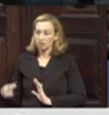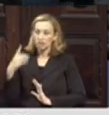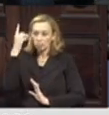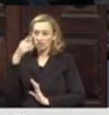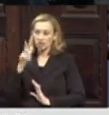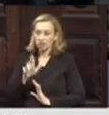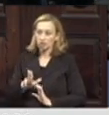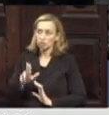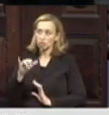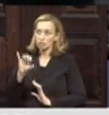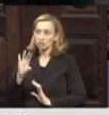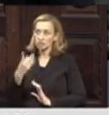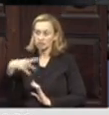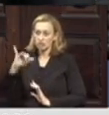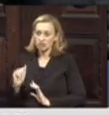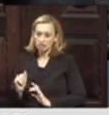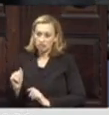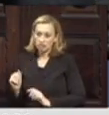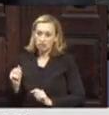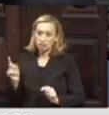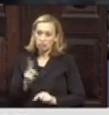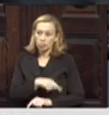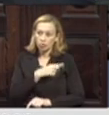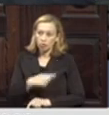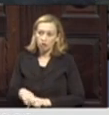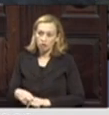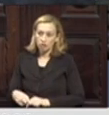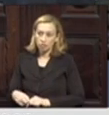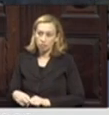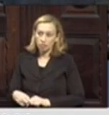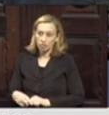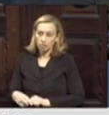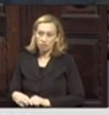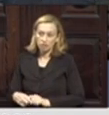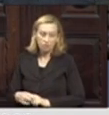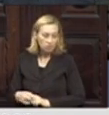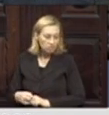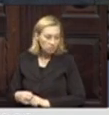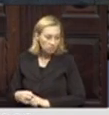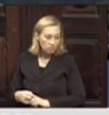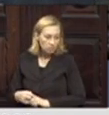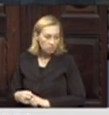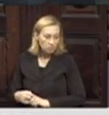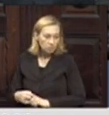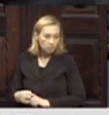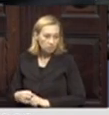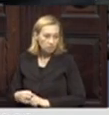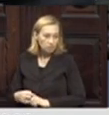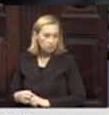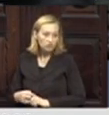favorável. Com os pareceres emitidos em discussão, não havendo que querer discutir, encerra a discussão em votação. Senhores que aprovam essa